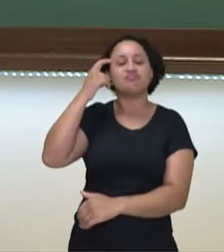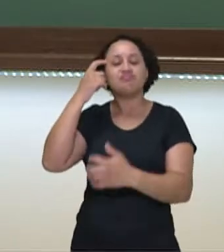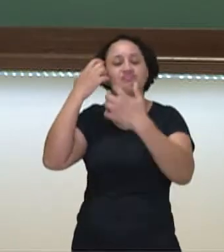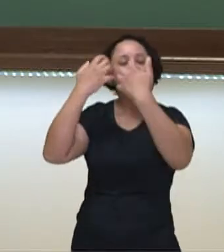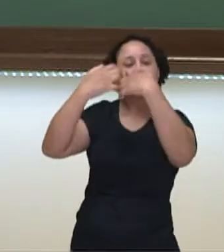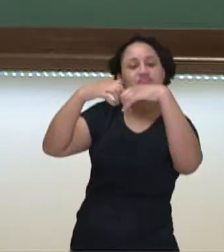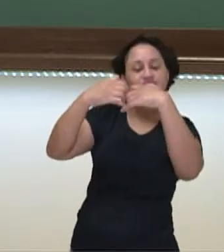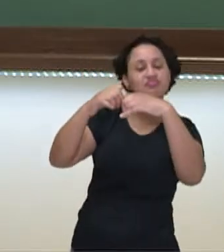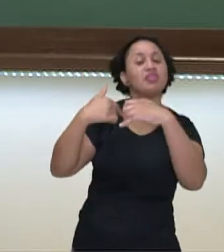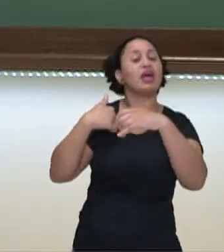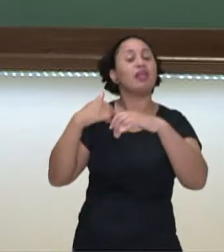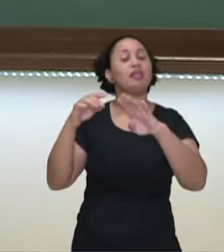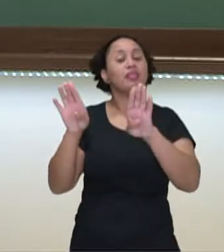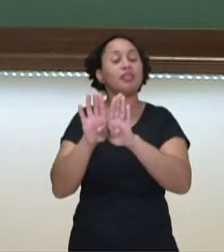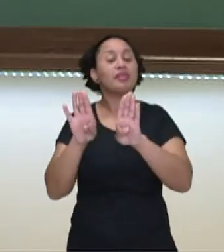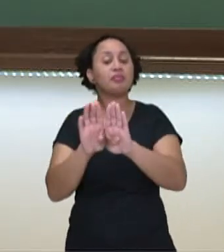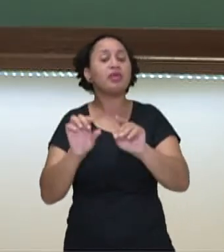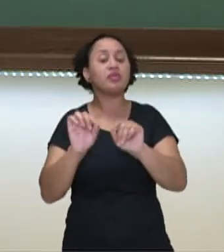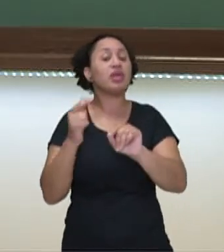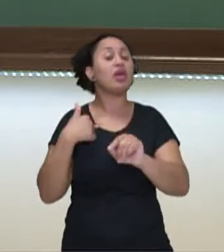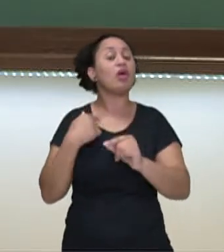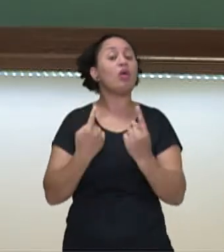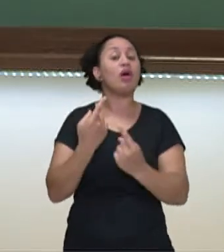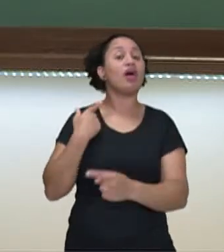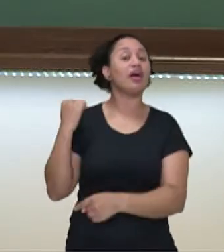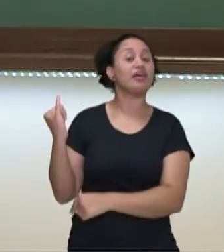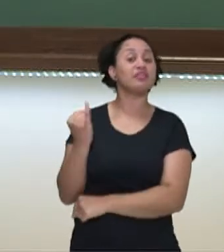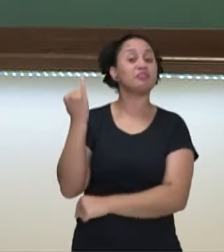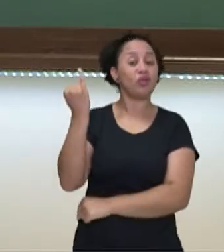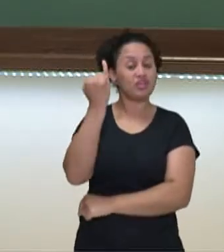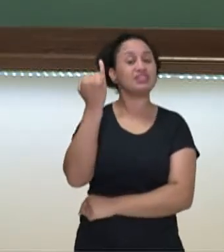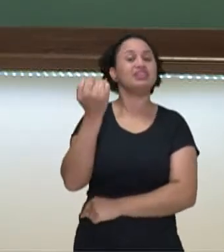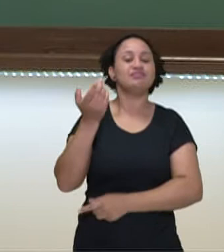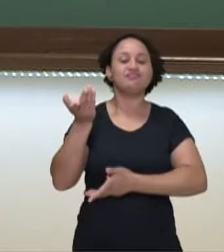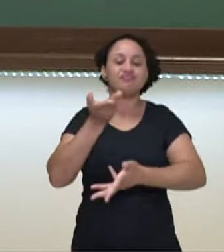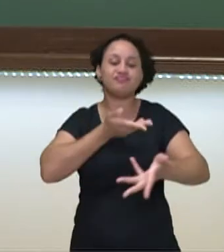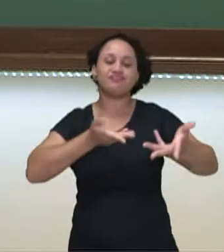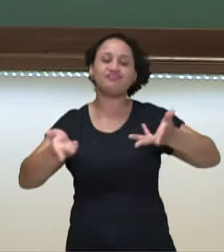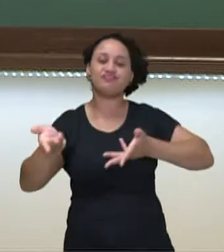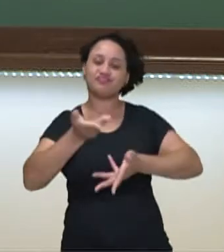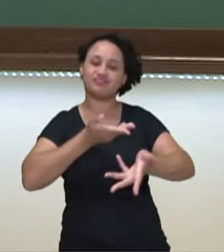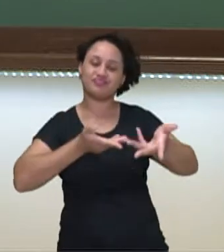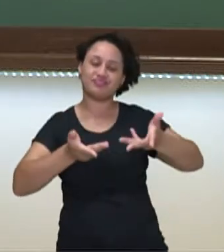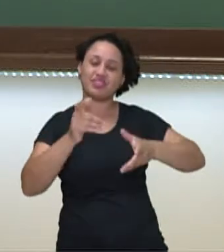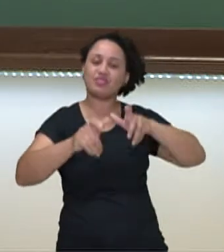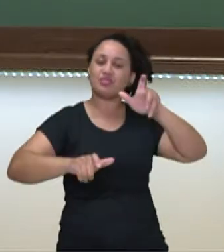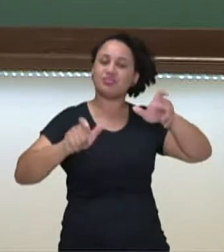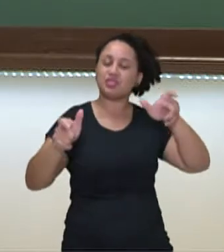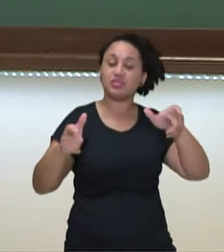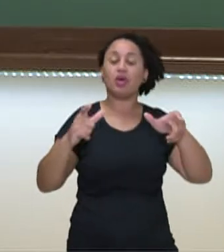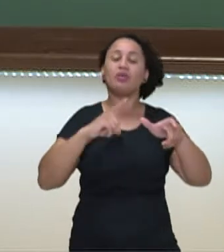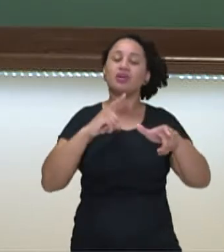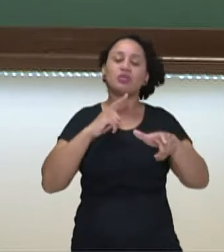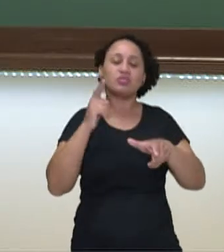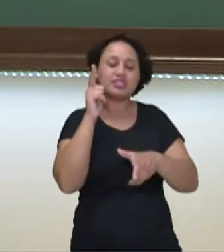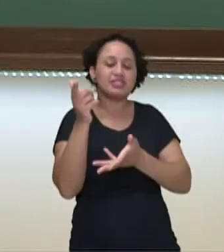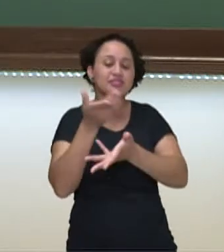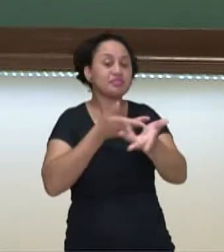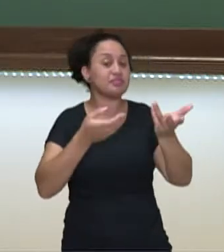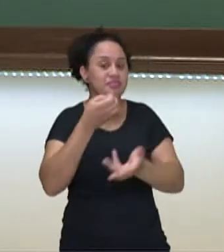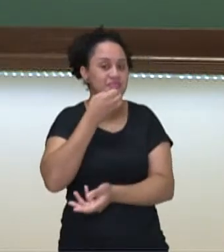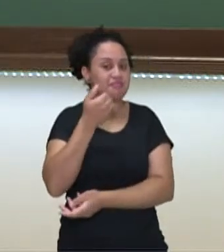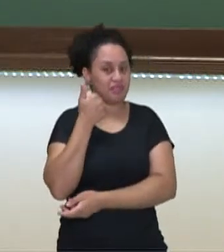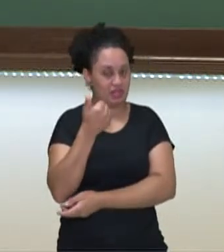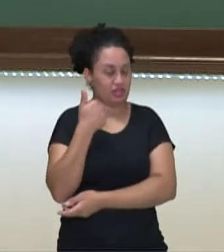valores, refletir sobre a importância do convívio humano, da boa convivência. Venham